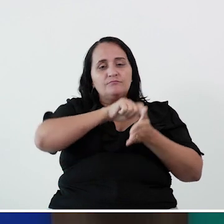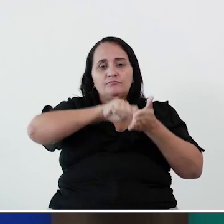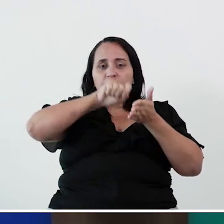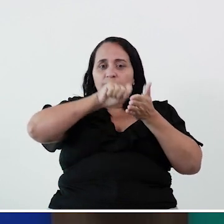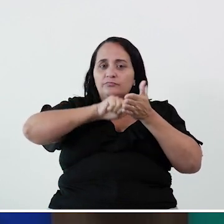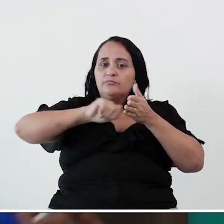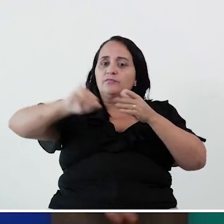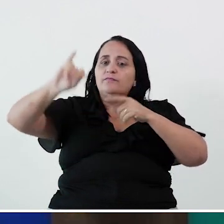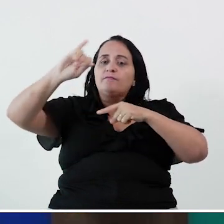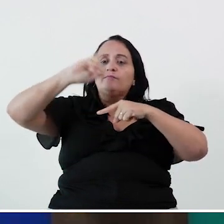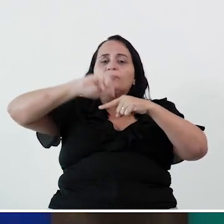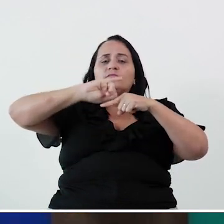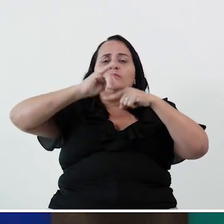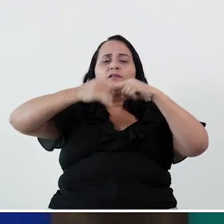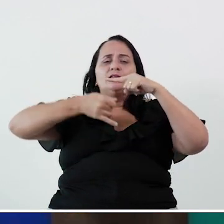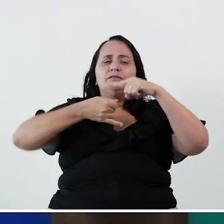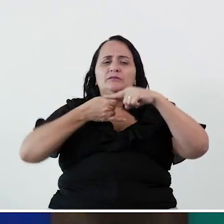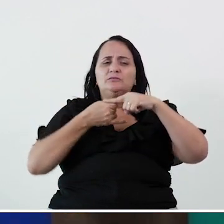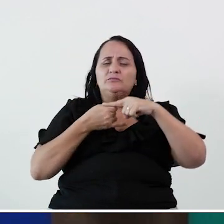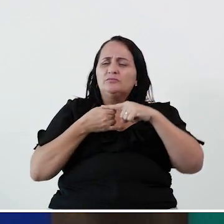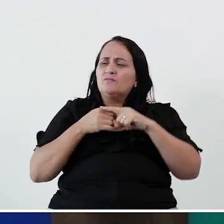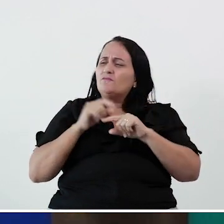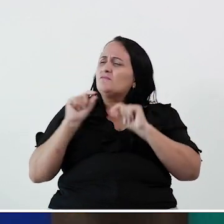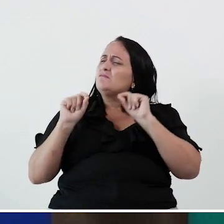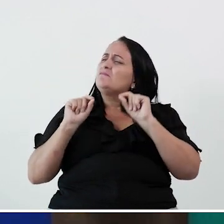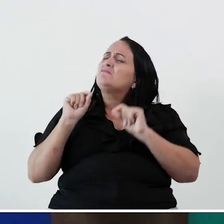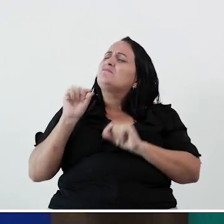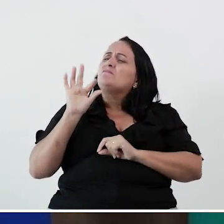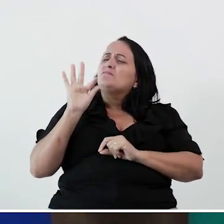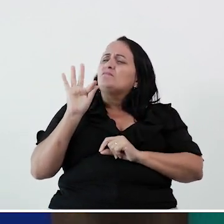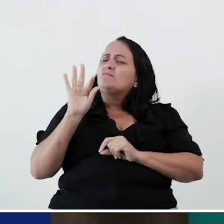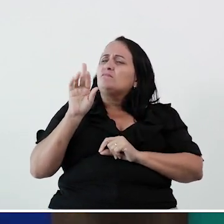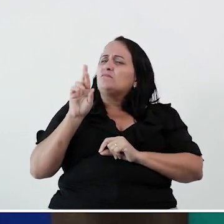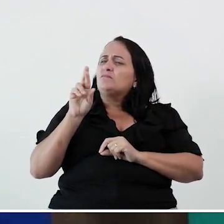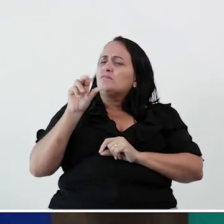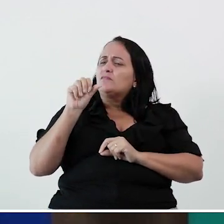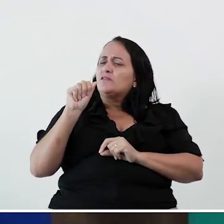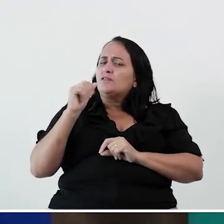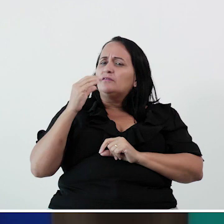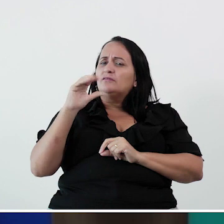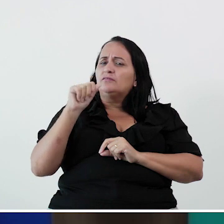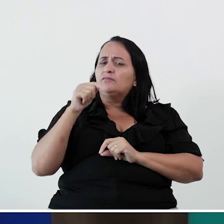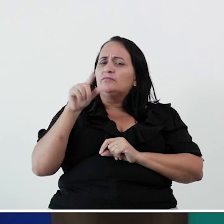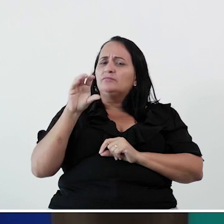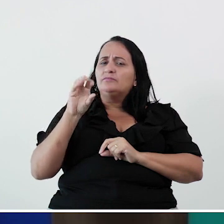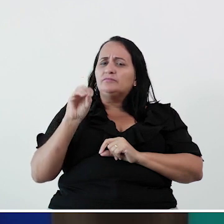fração. Mas, professor, o que é uma fração? Uma fração